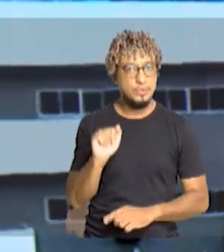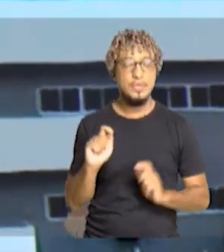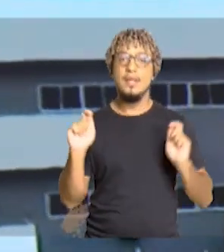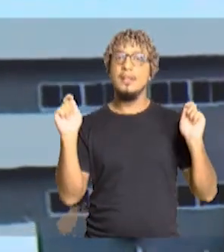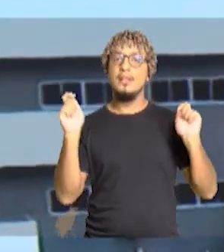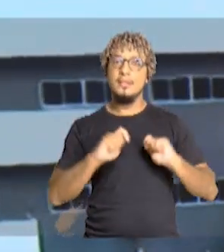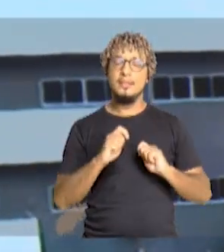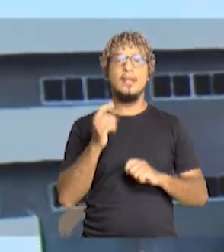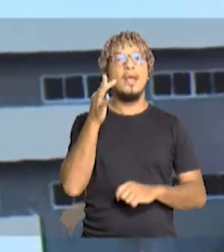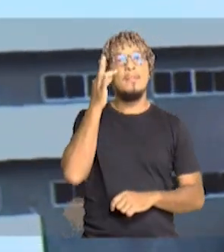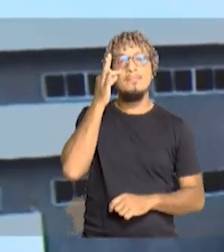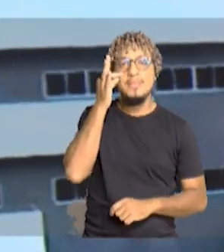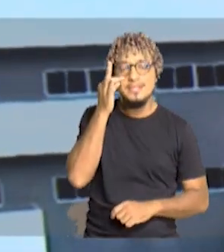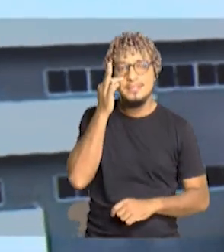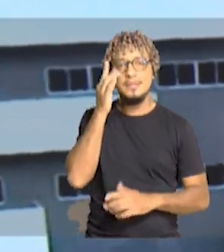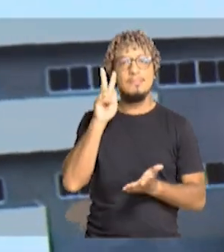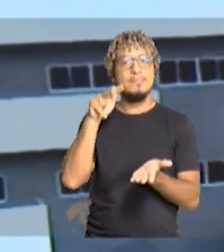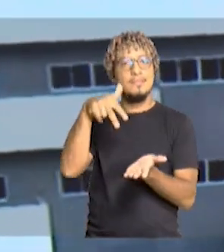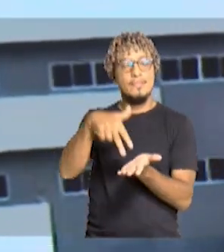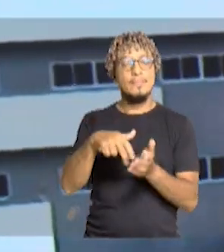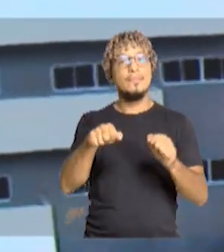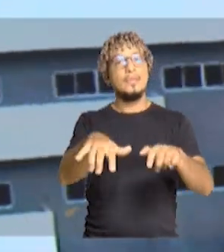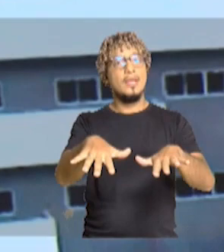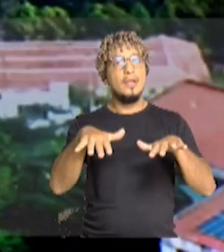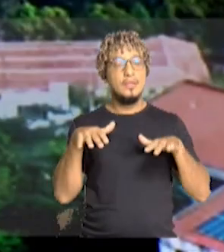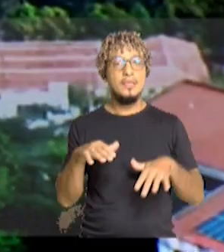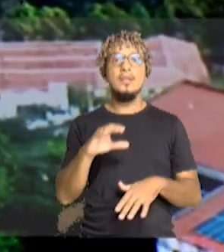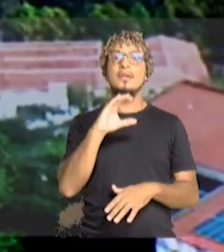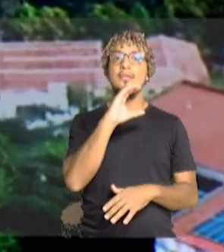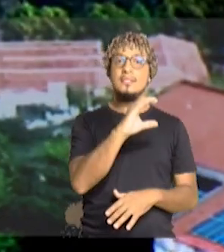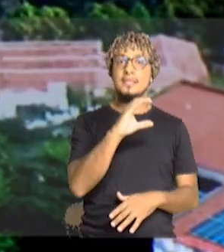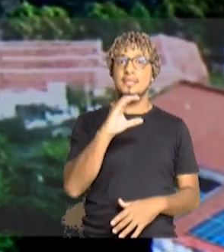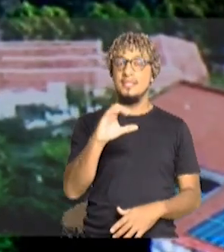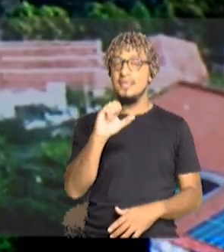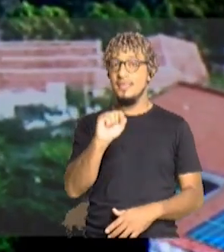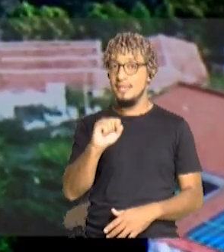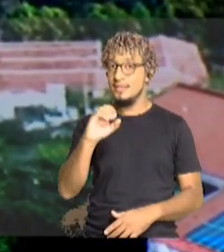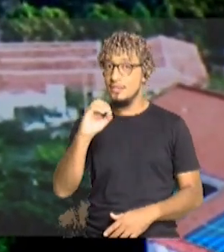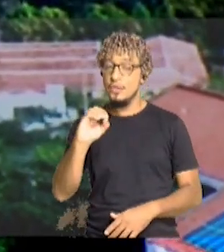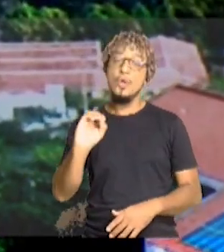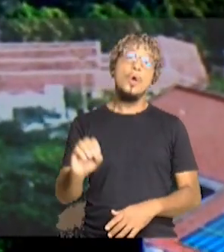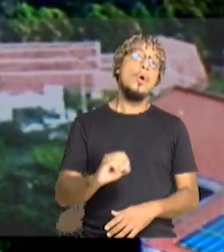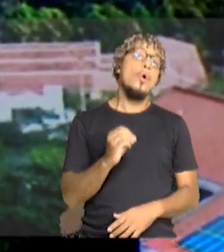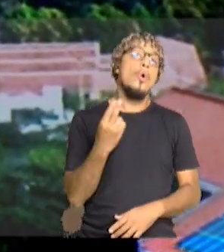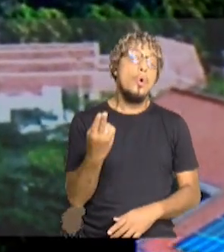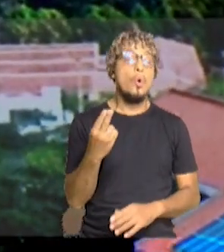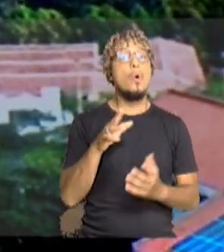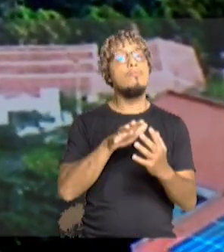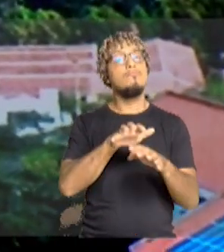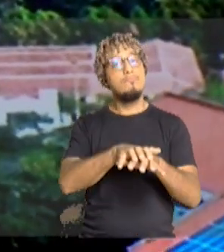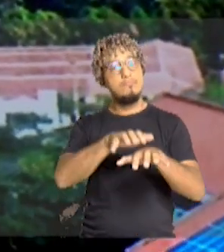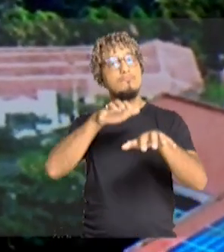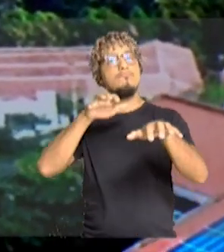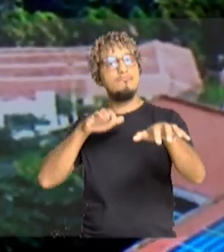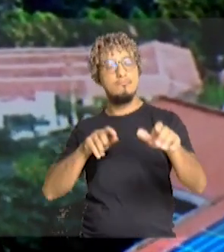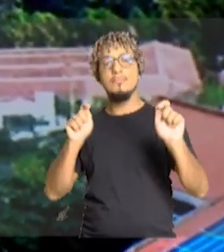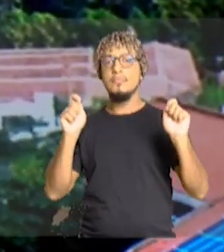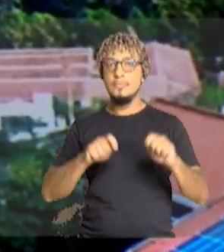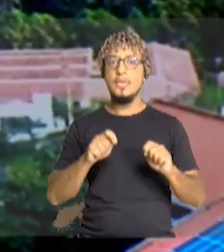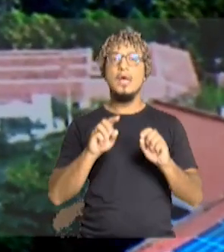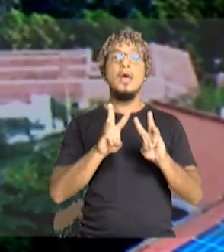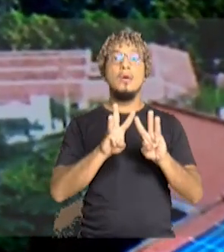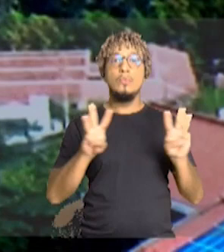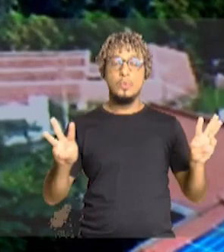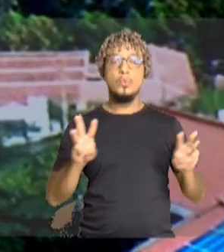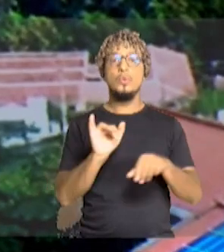ser conferida de forma presencial no auditório do centro de Ciências Sociais aqui da UFMA ou de forma virtual de forma online o endereço